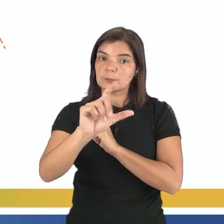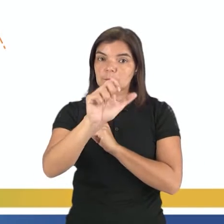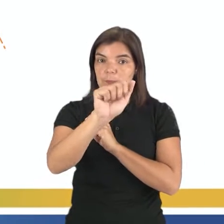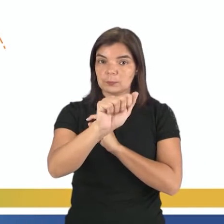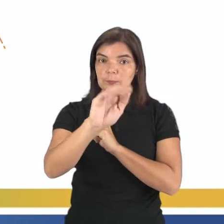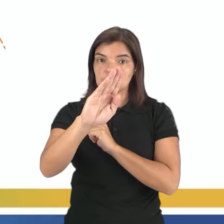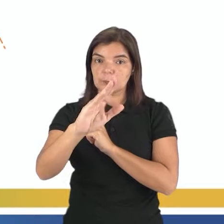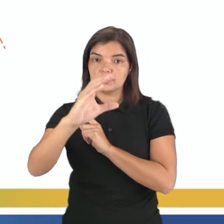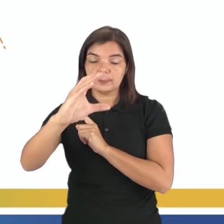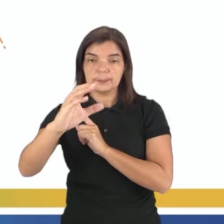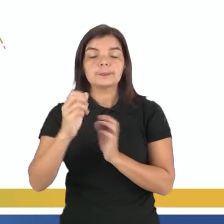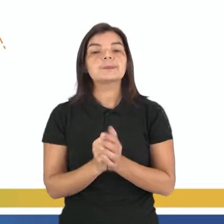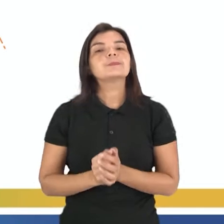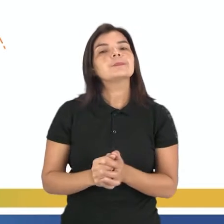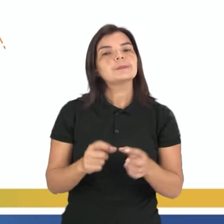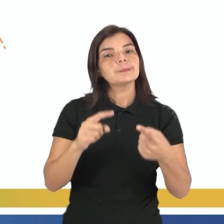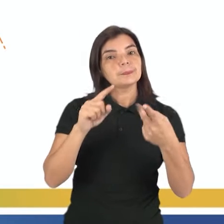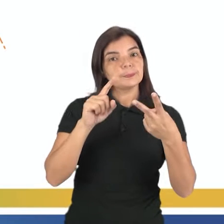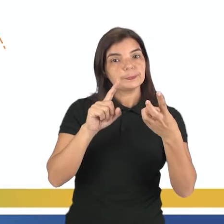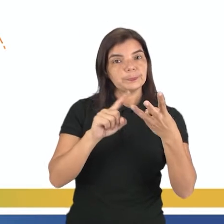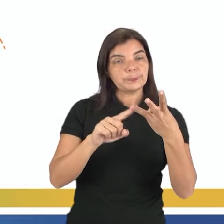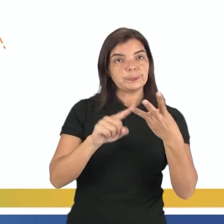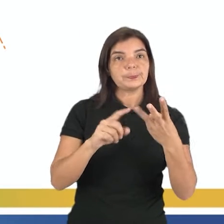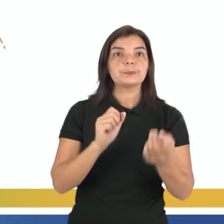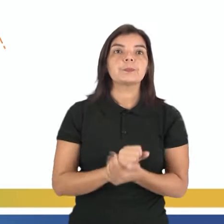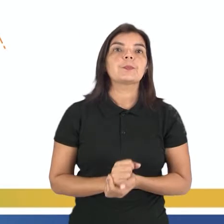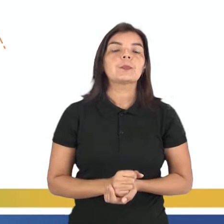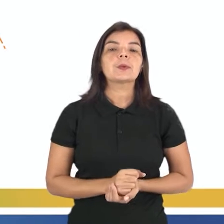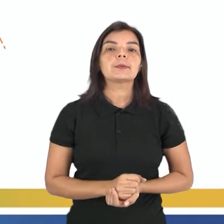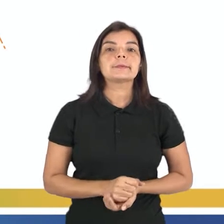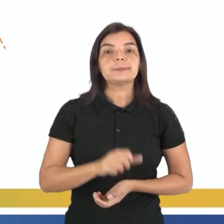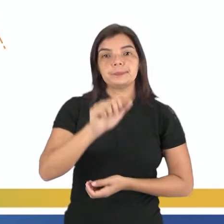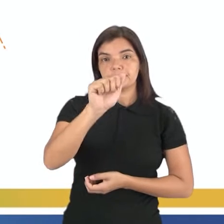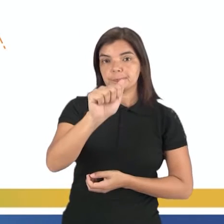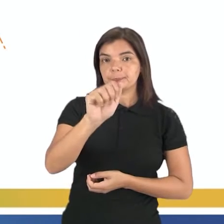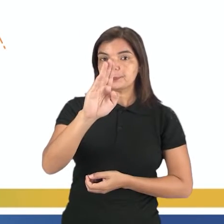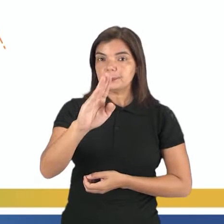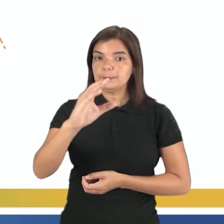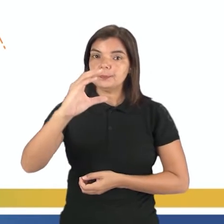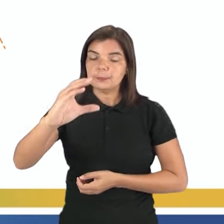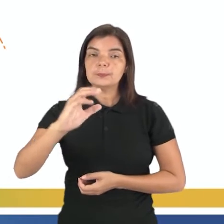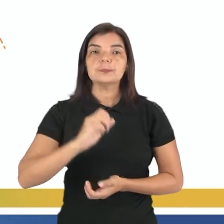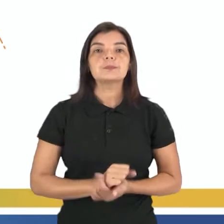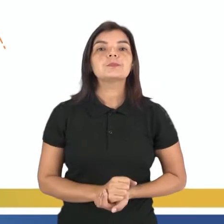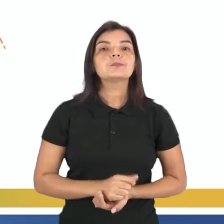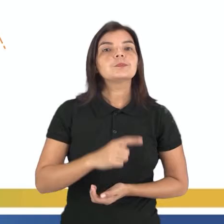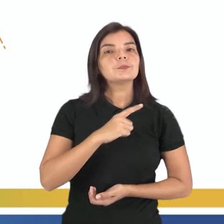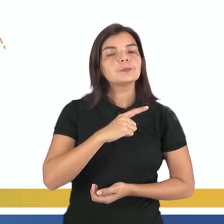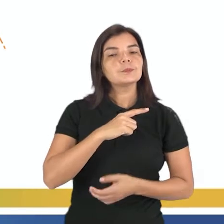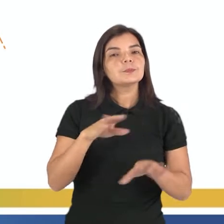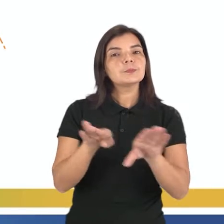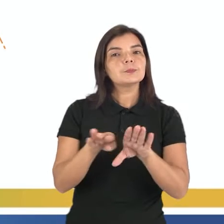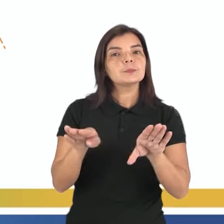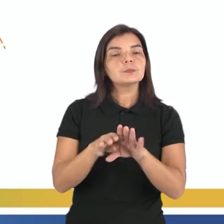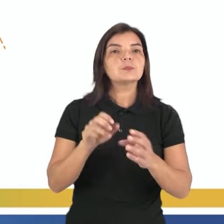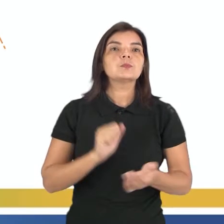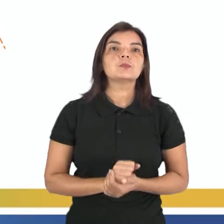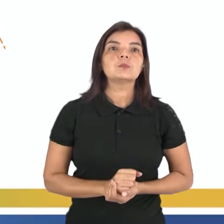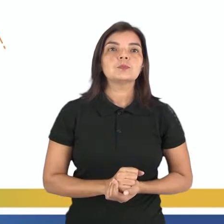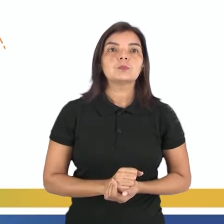C. Então, nós temos três vértices, né? Olha só que interessante, o vértice A, B e C. E nós temos também,